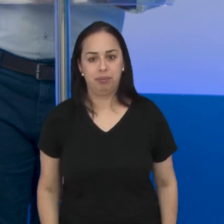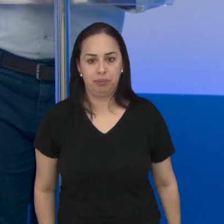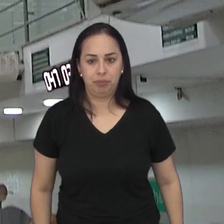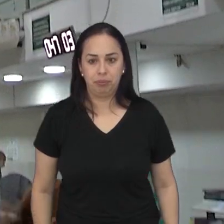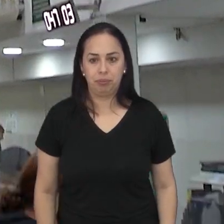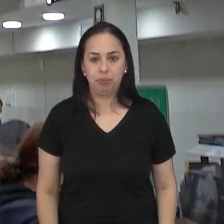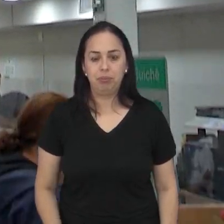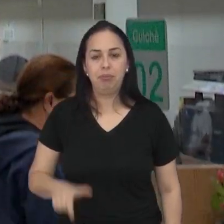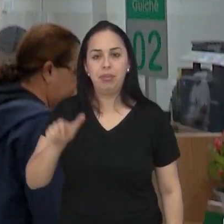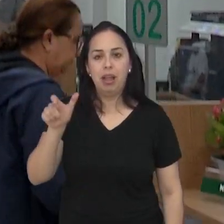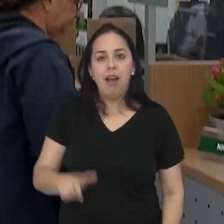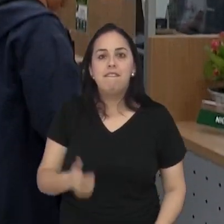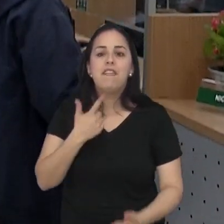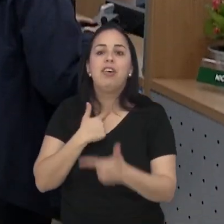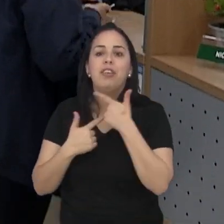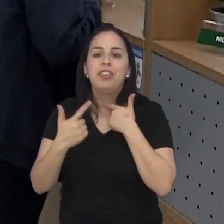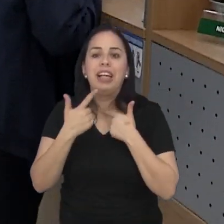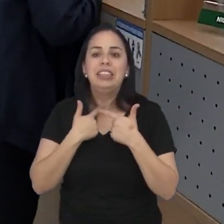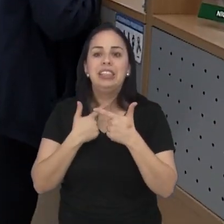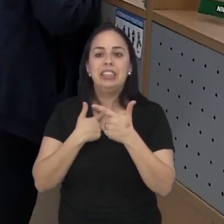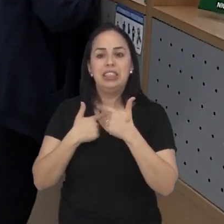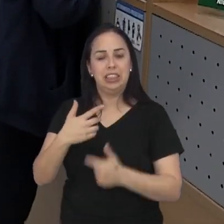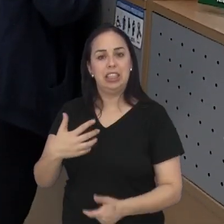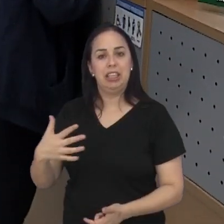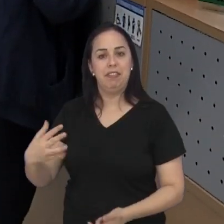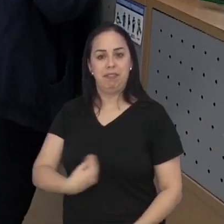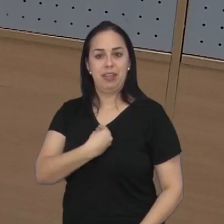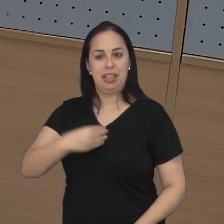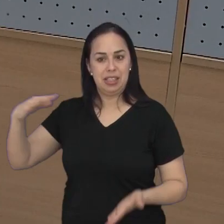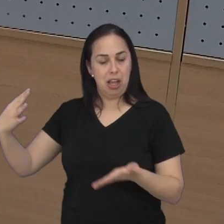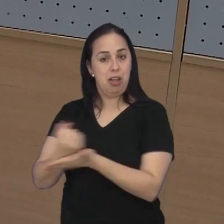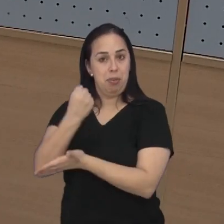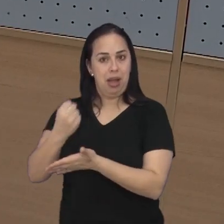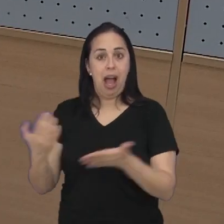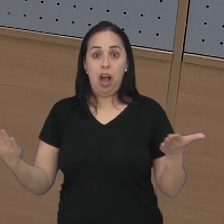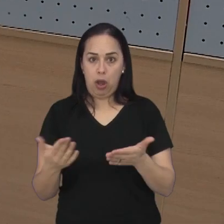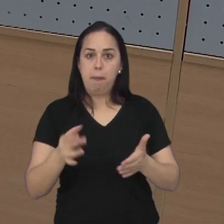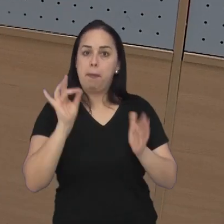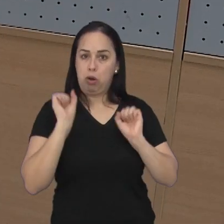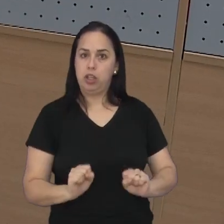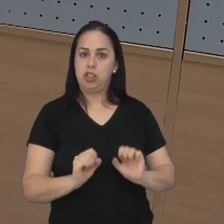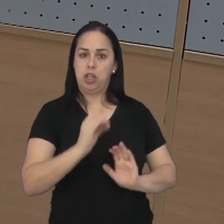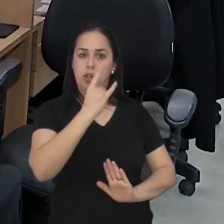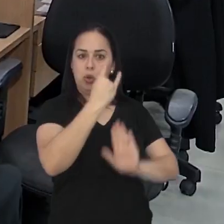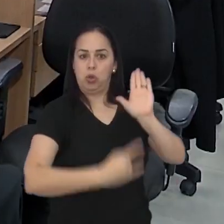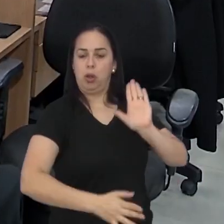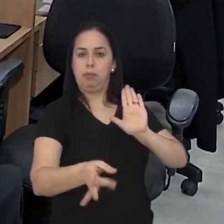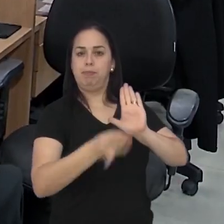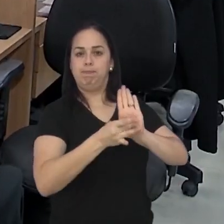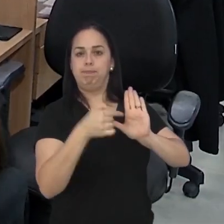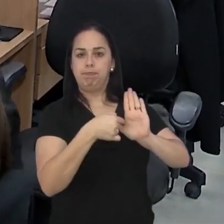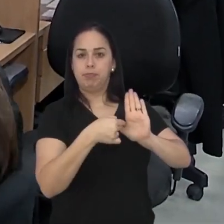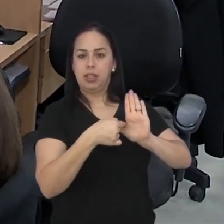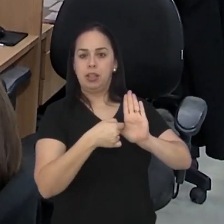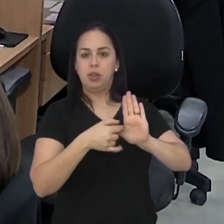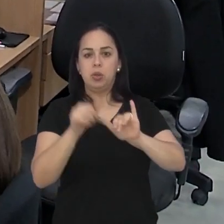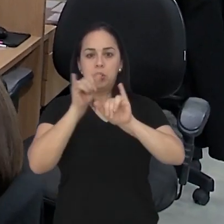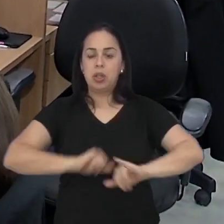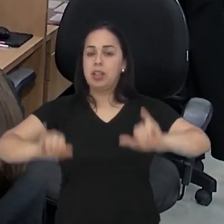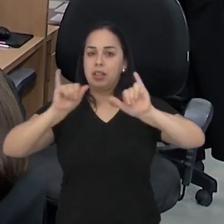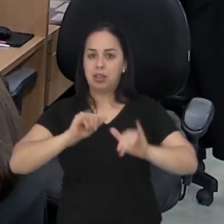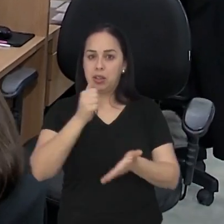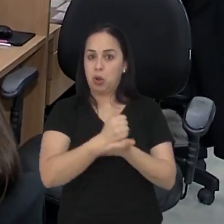transplante. A vontade de salvar vidas agora pode ser formalizada por meio de um documento oficial. Os cartórios de notas lançaram